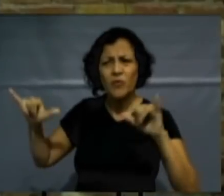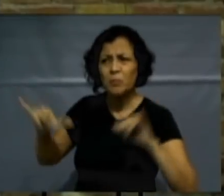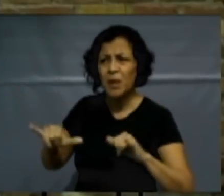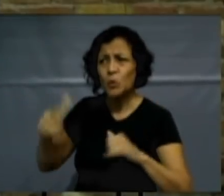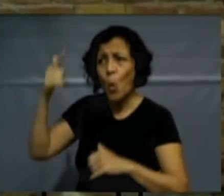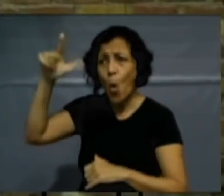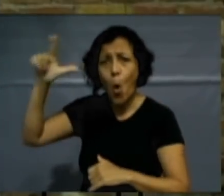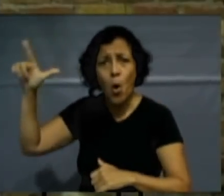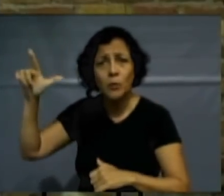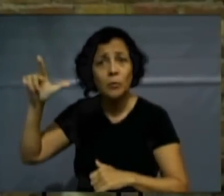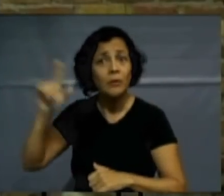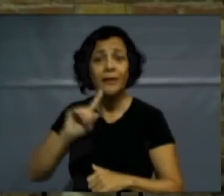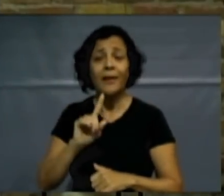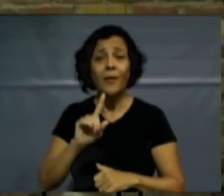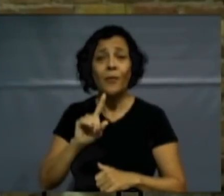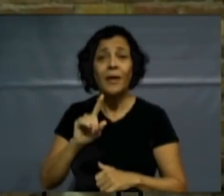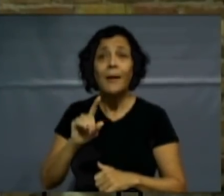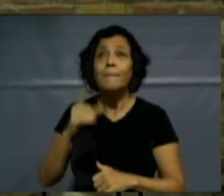bom conosco.